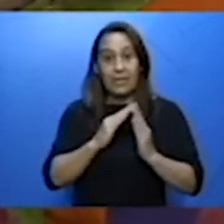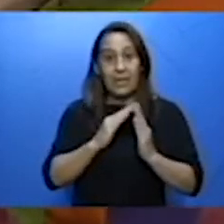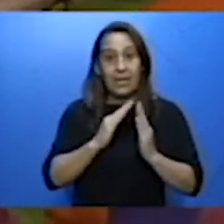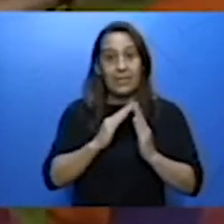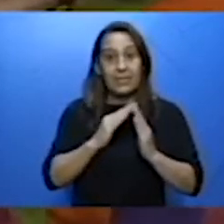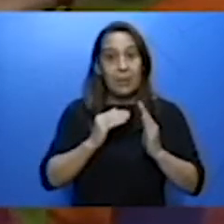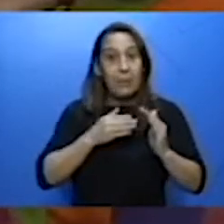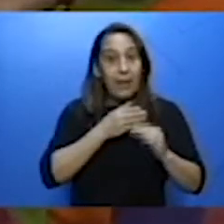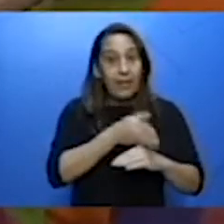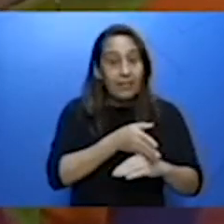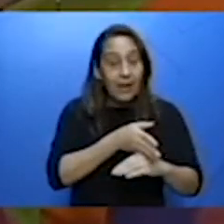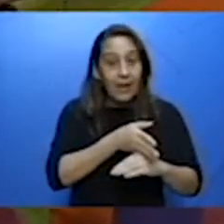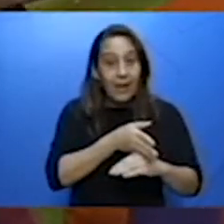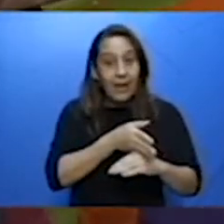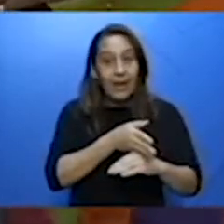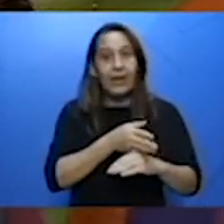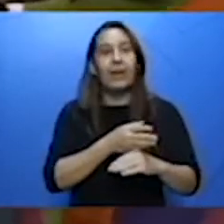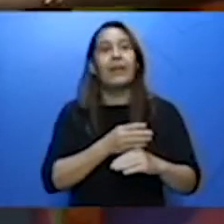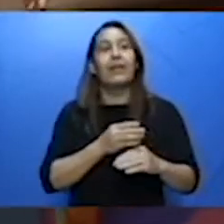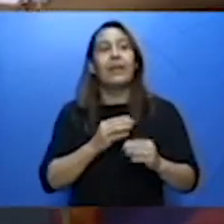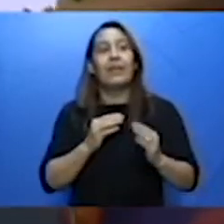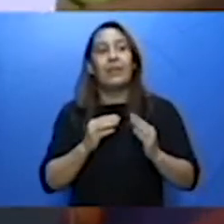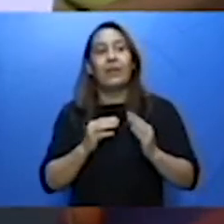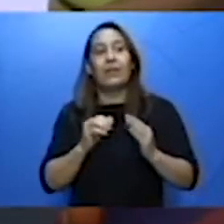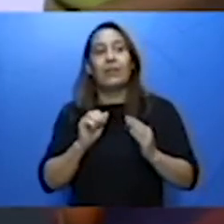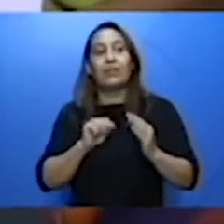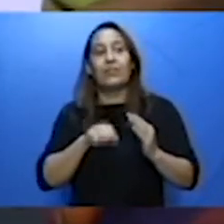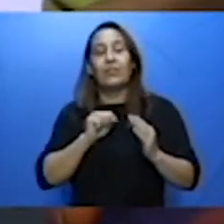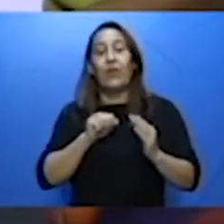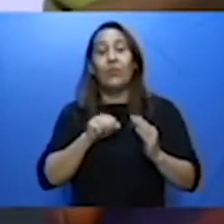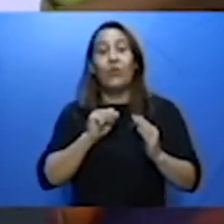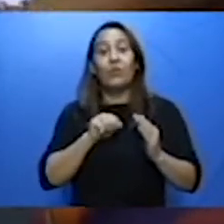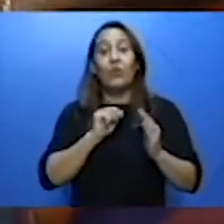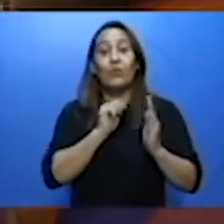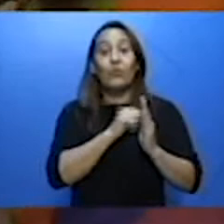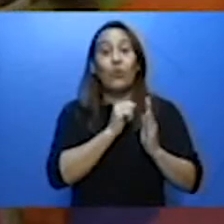para pedir abrigo. Ele vai fazer assim, ó.